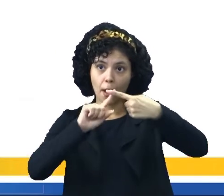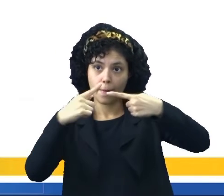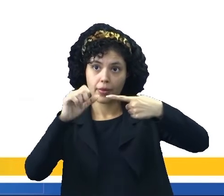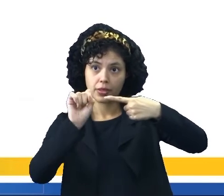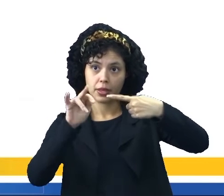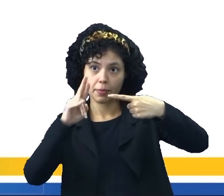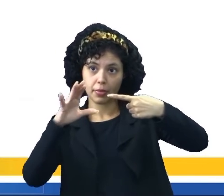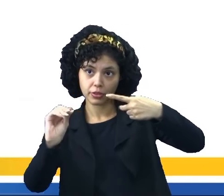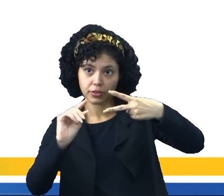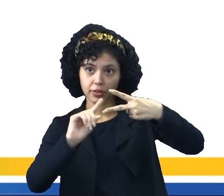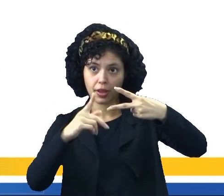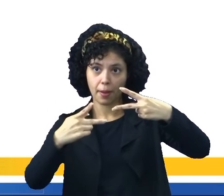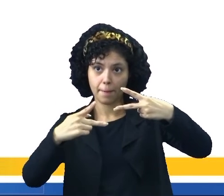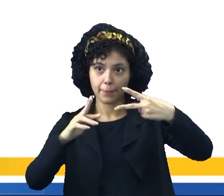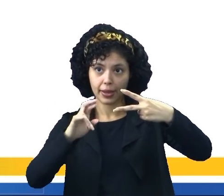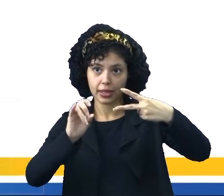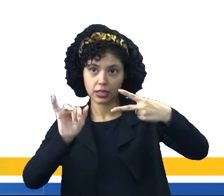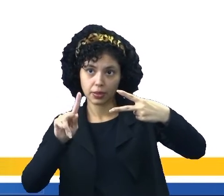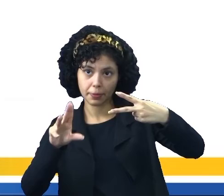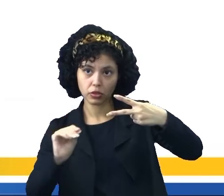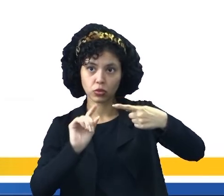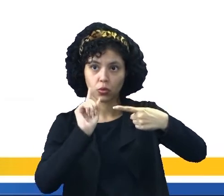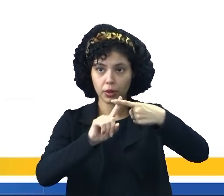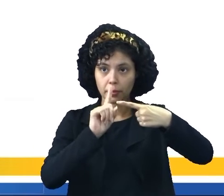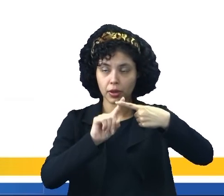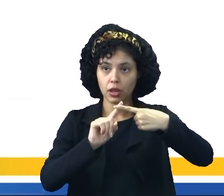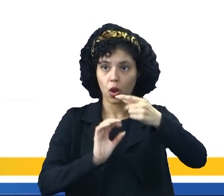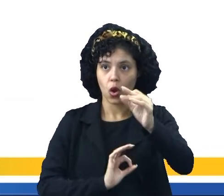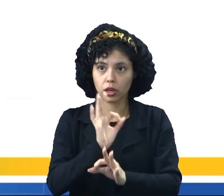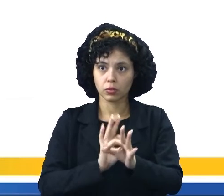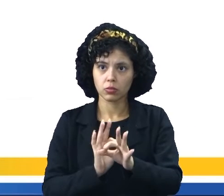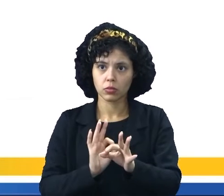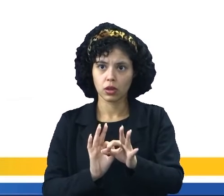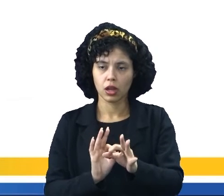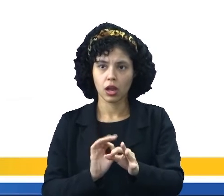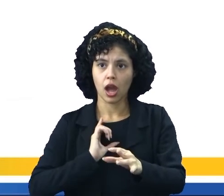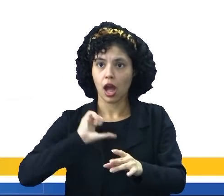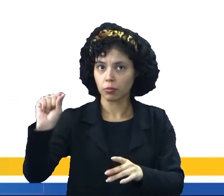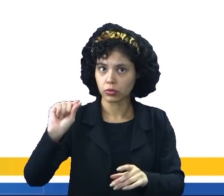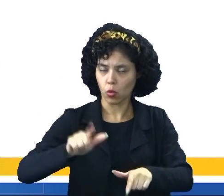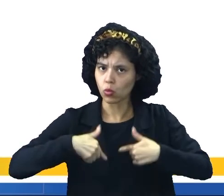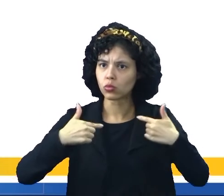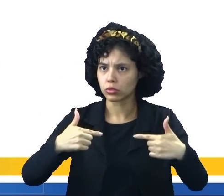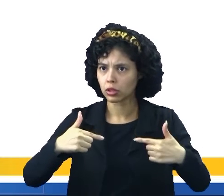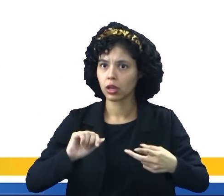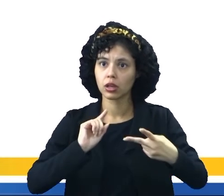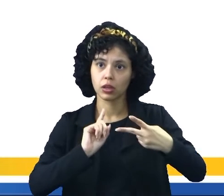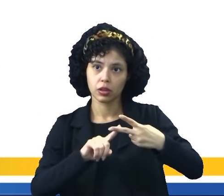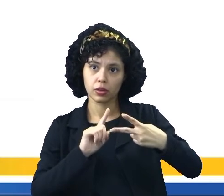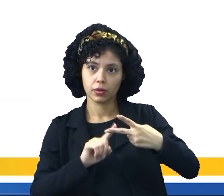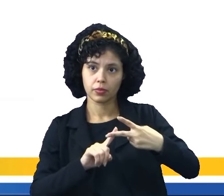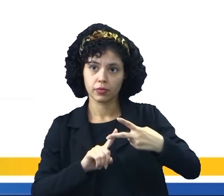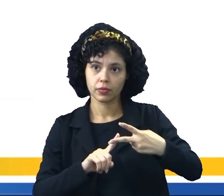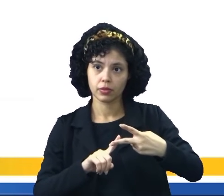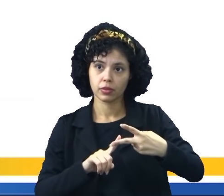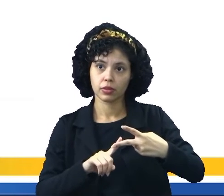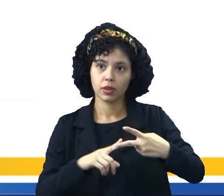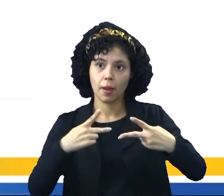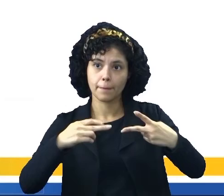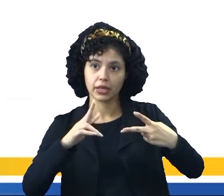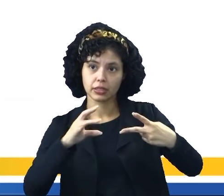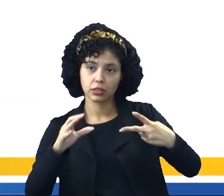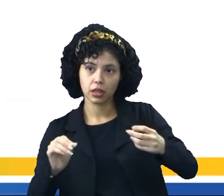parasimpático. O sistema nervoso simpático prepara o organismo para o estresse, que é o instinto de fuga ou luta, e o sistema nervoso